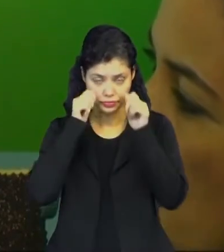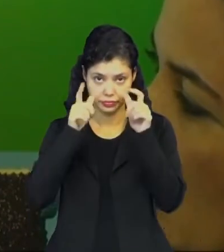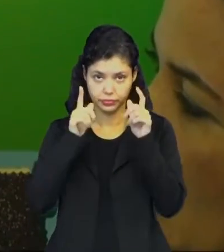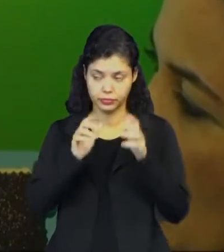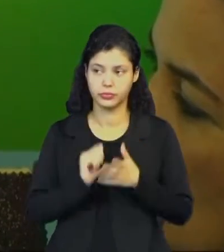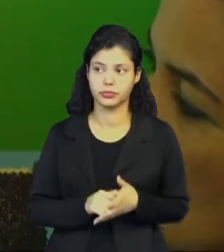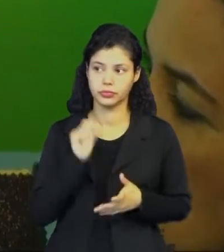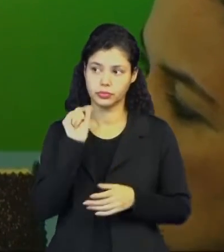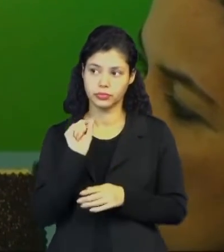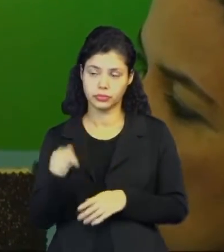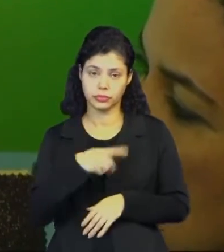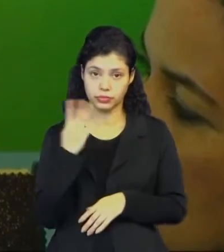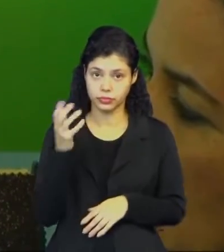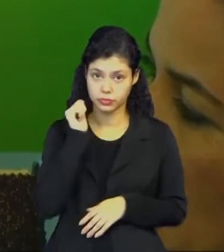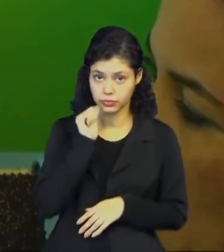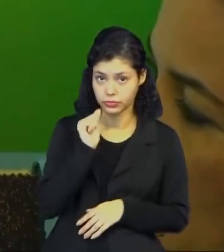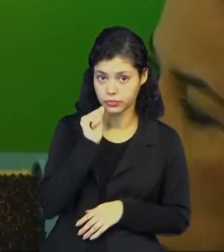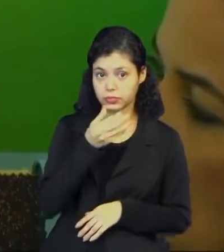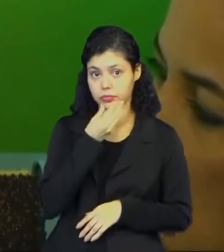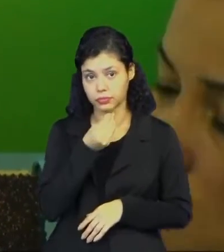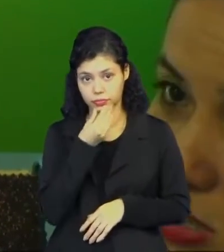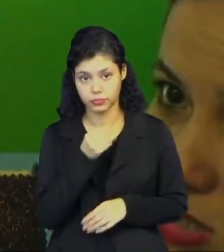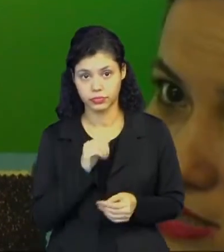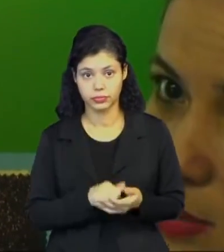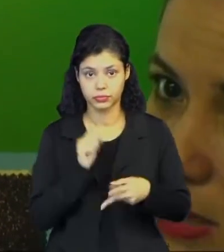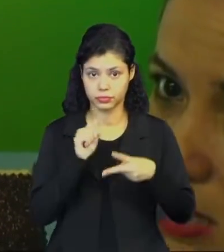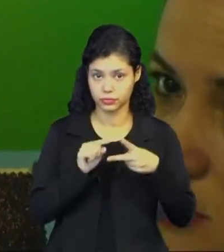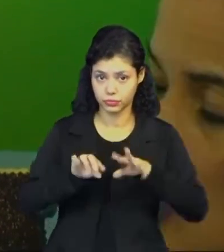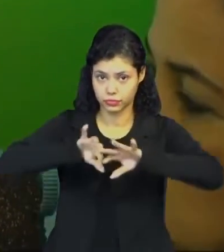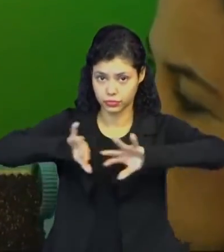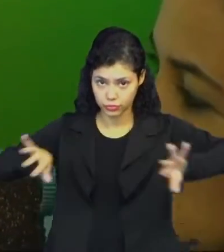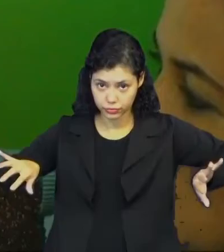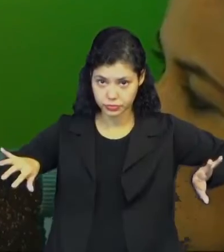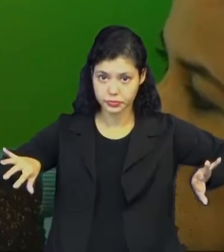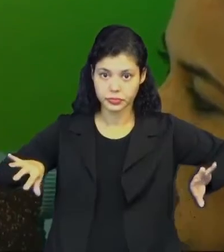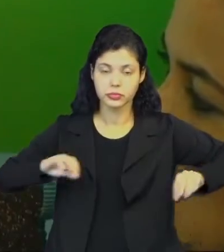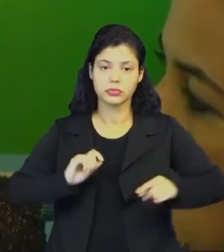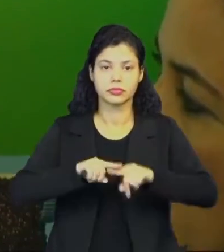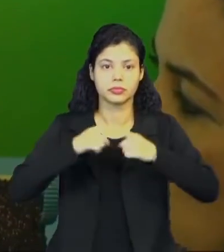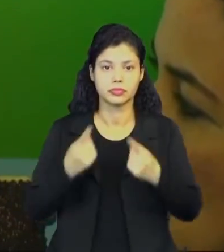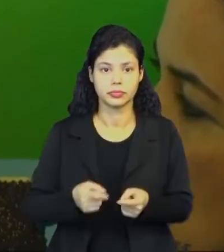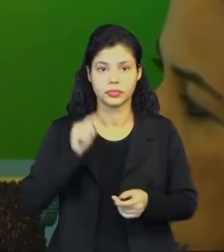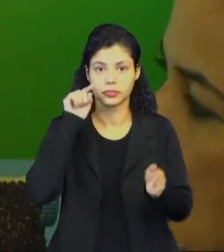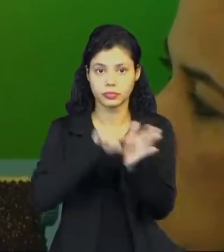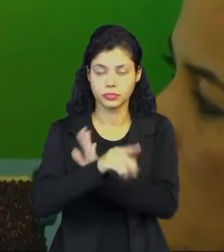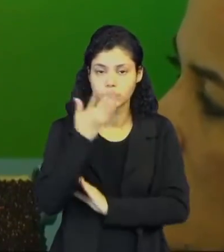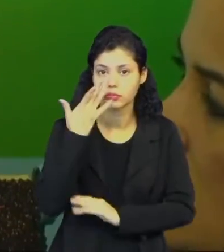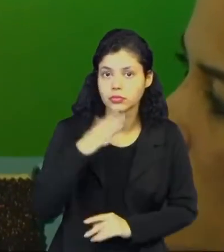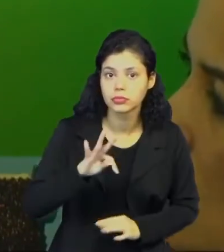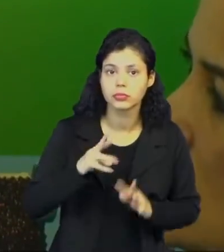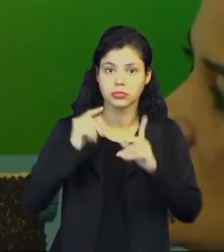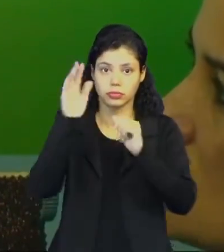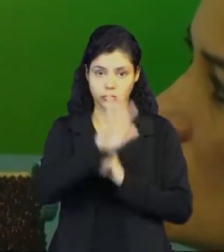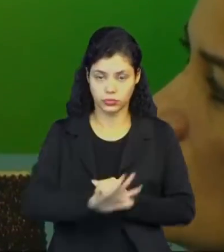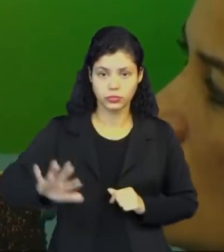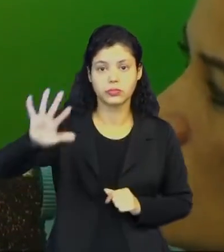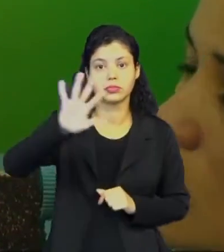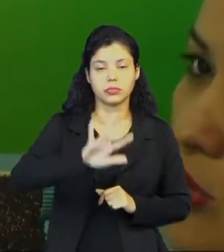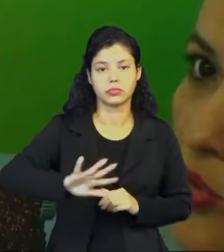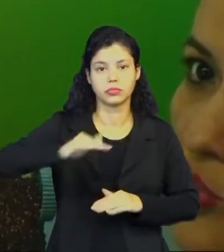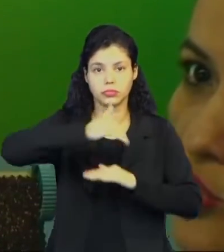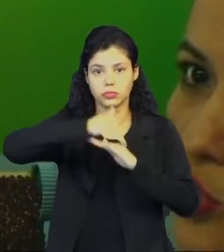atenção. Porque aqui é a quantidade de meninos, e aqui é a quantidade de meninas separadamente, ó. Mas aqui ele pergunta quantas crianças participaram, ou